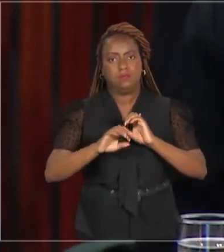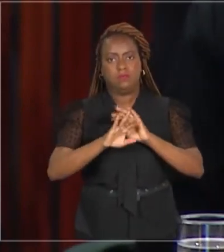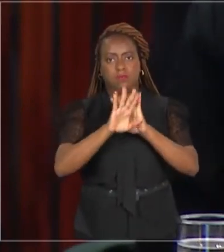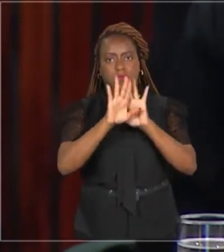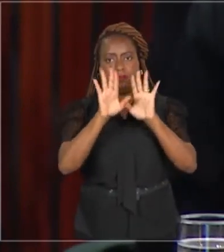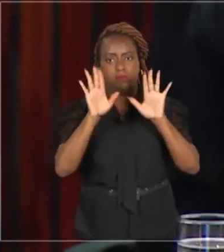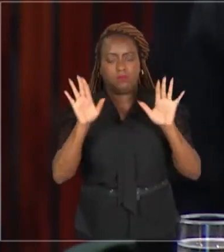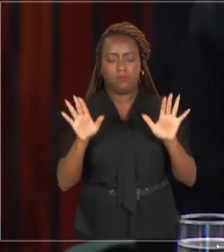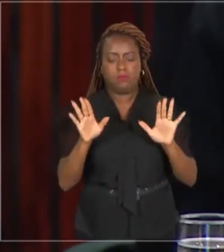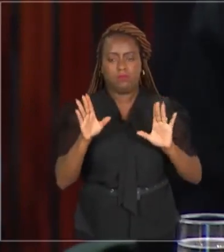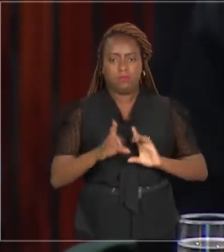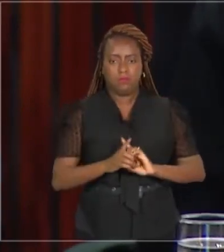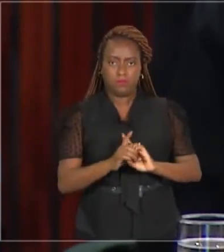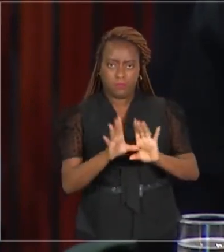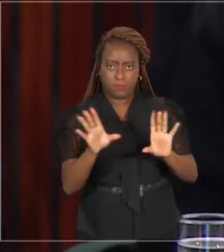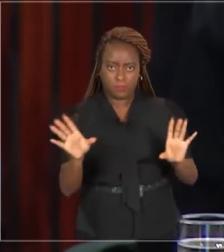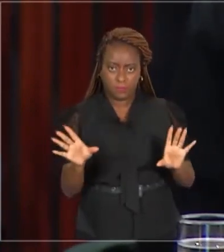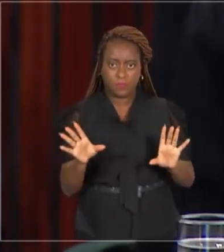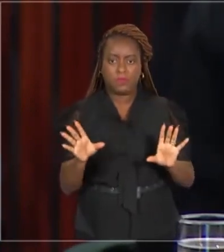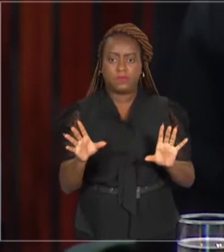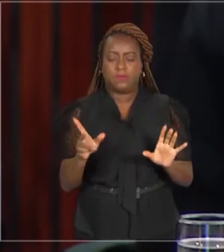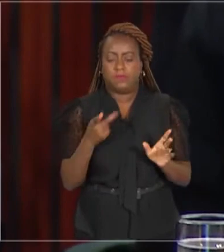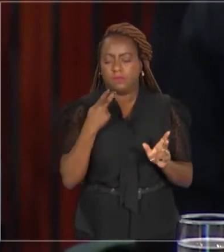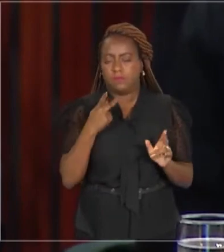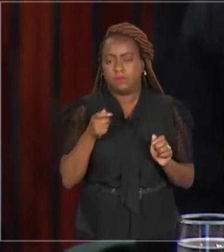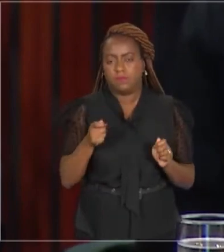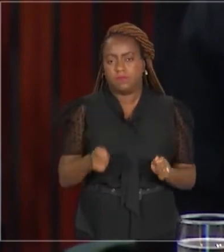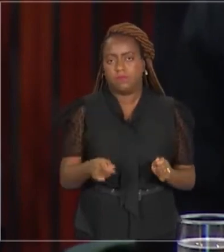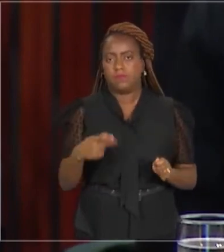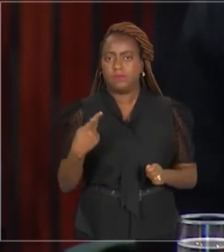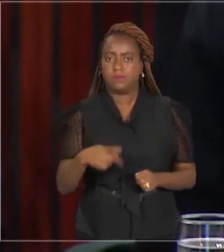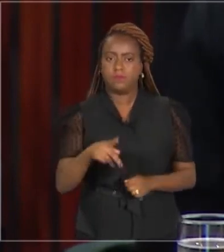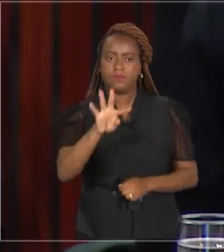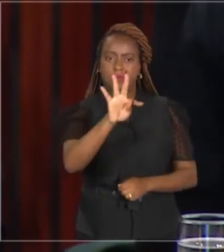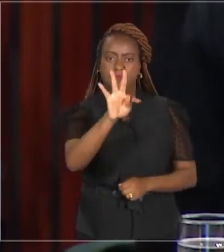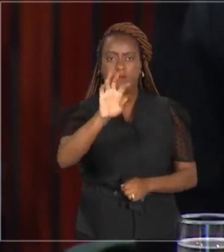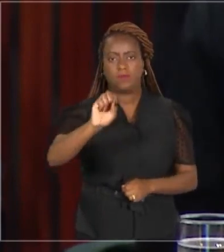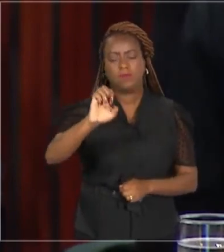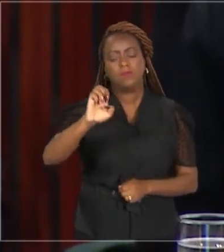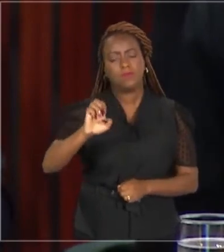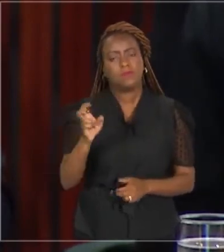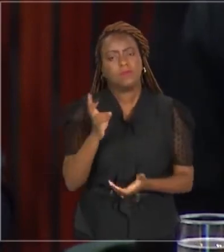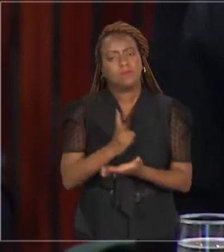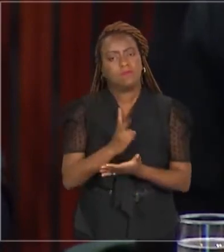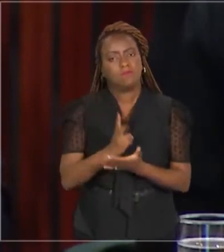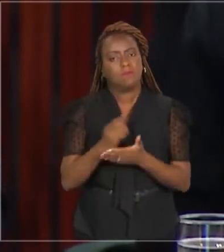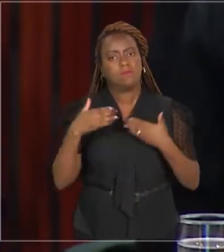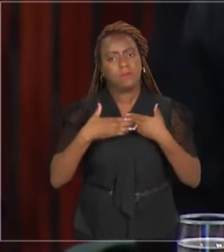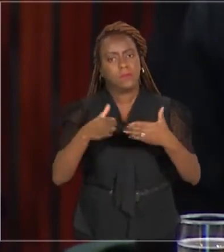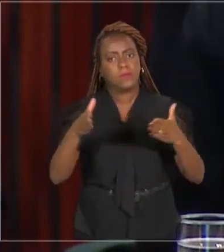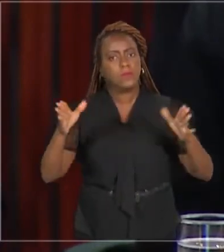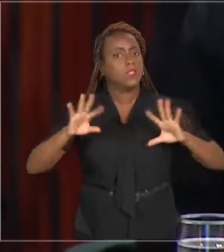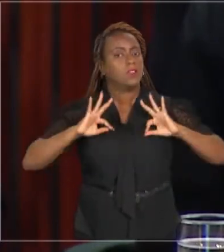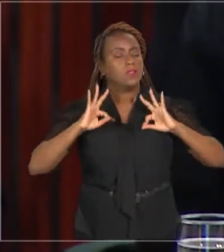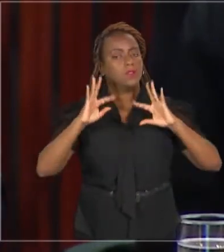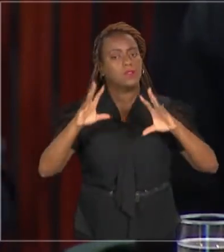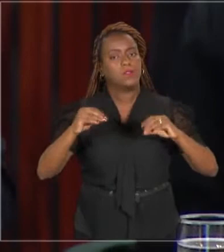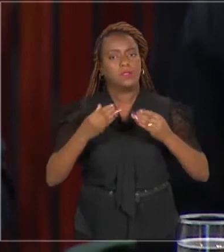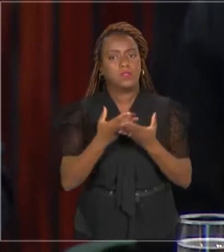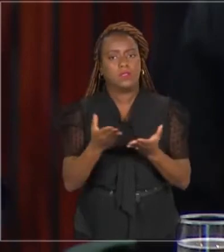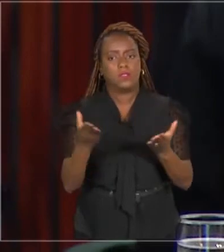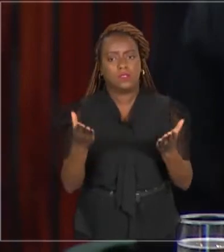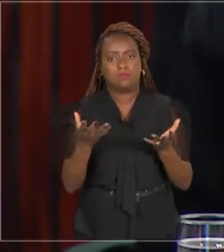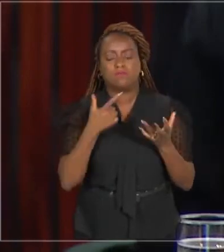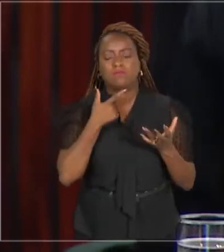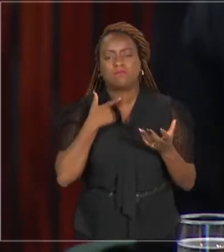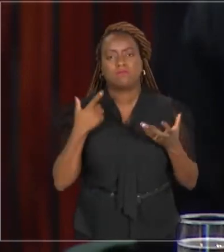democrática a reafirmação e que o Tribunal Superior Eleitoral está sempre aberto a todos aqueles